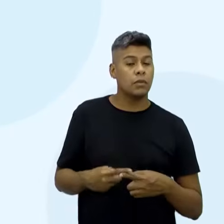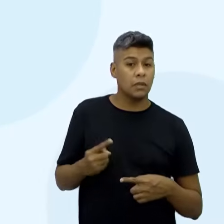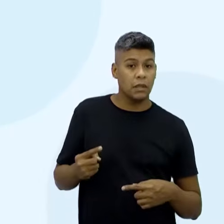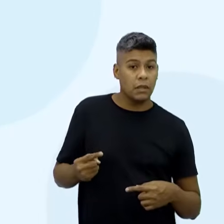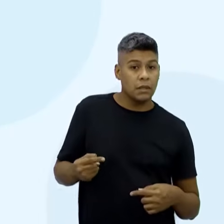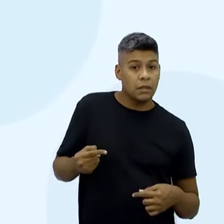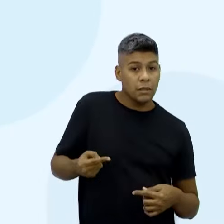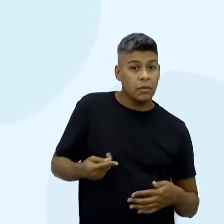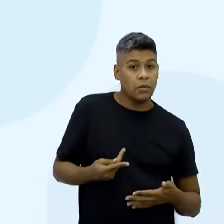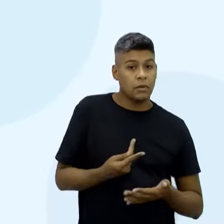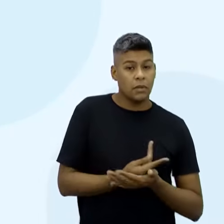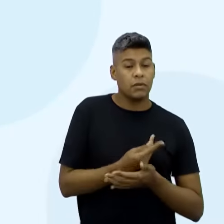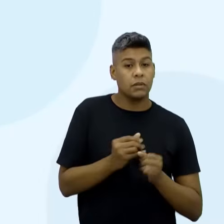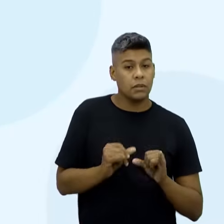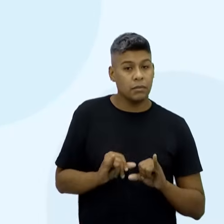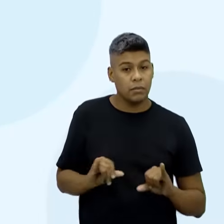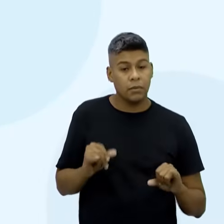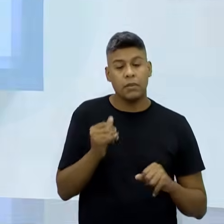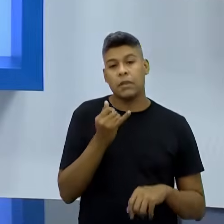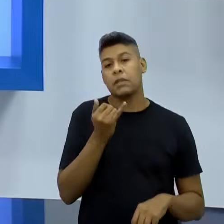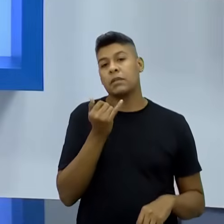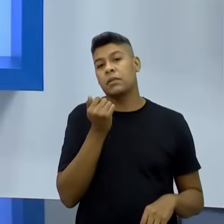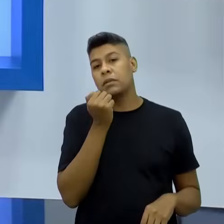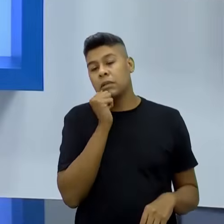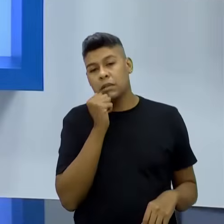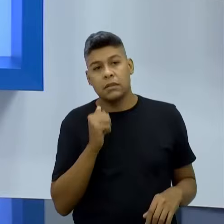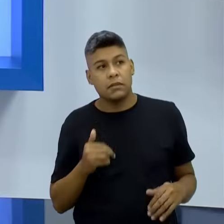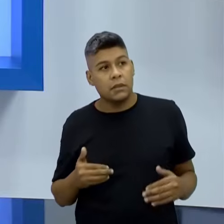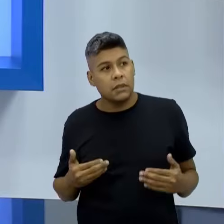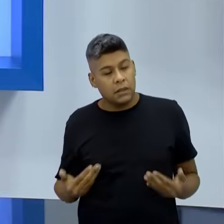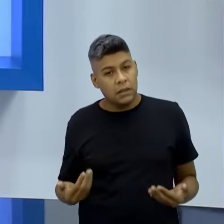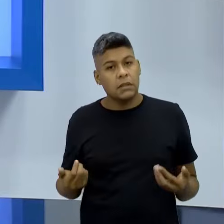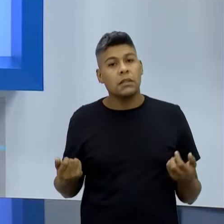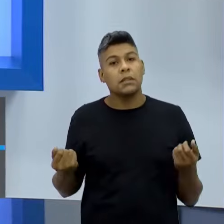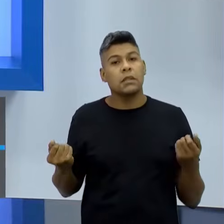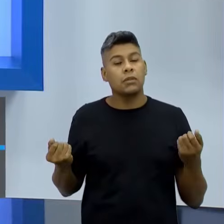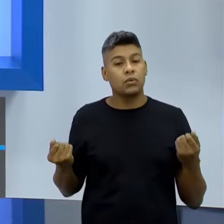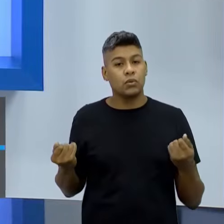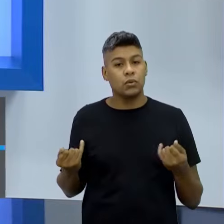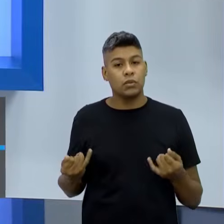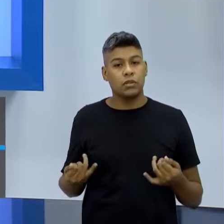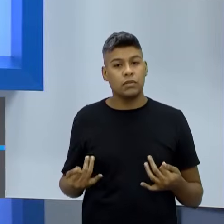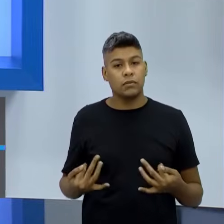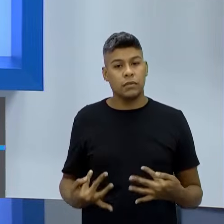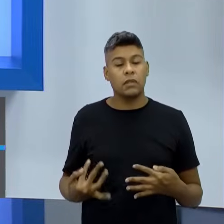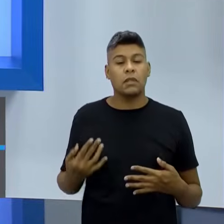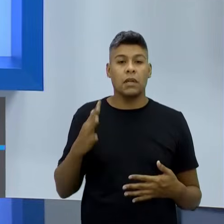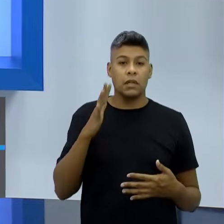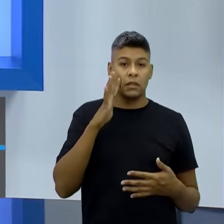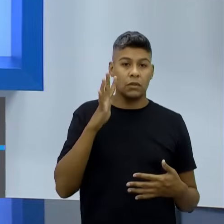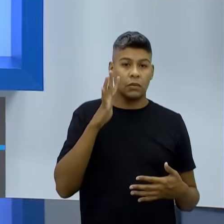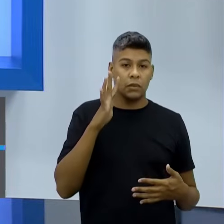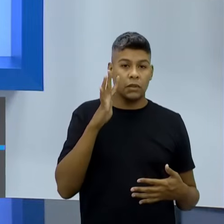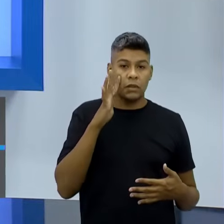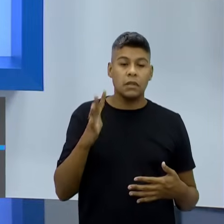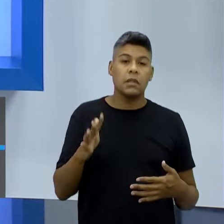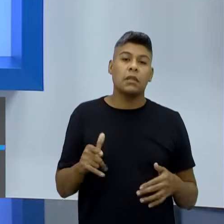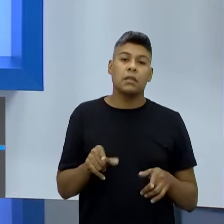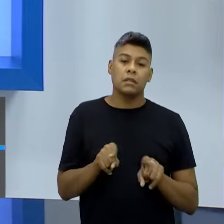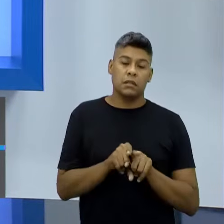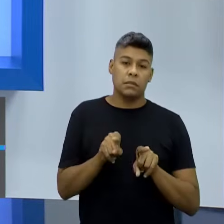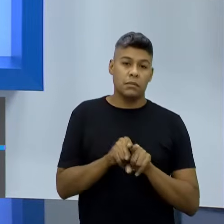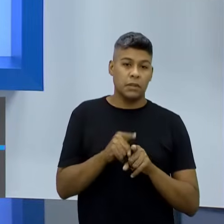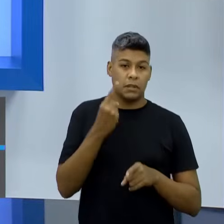posteriormente realizar aí publicações científicas e ainda justificar, as suas teorias e justificar aí as